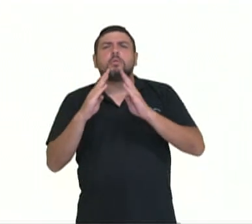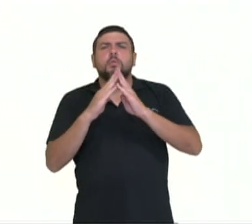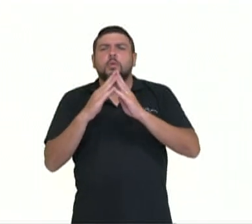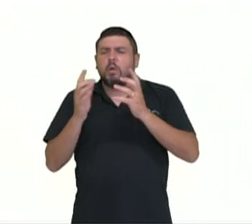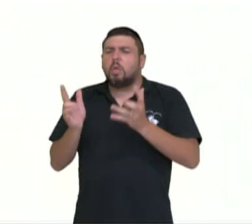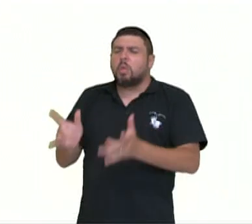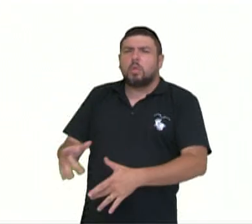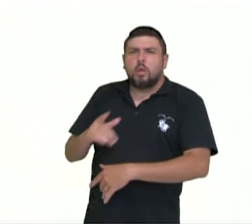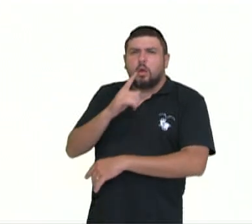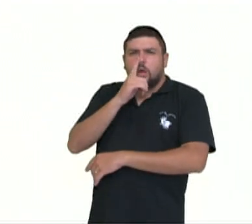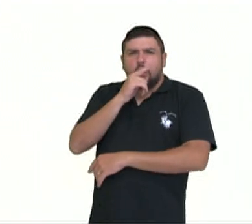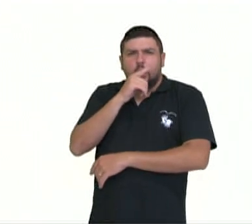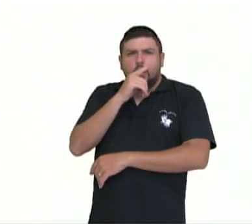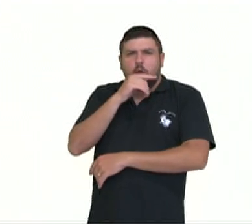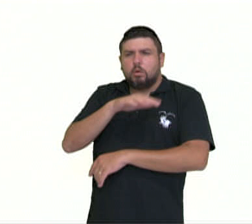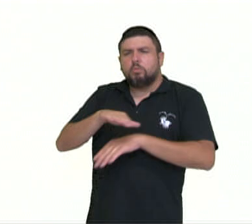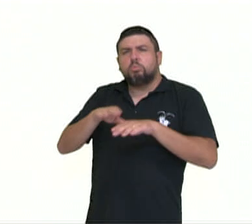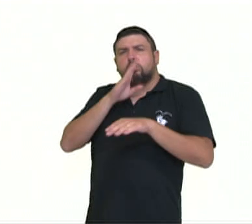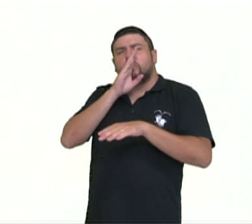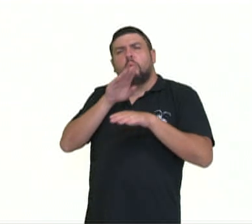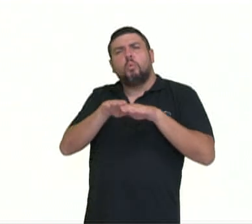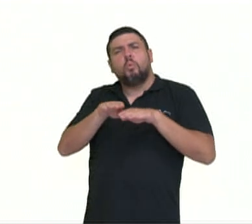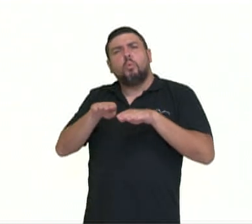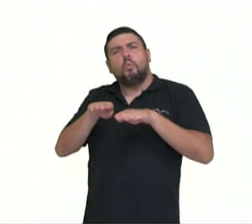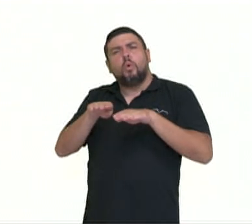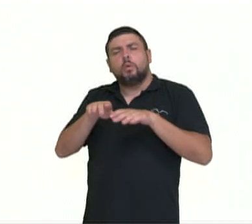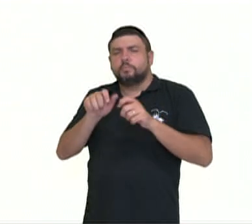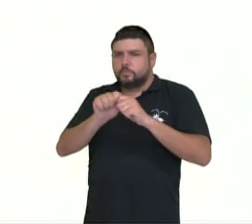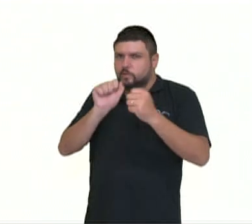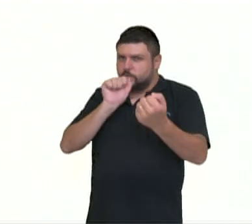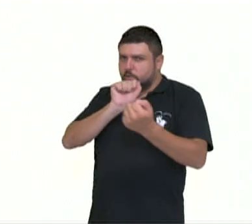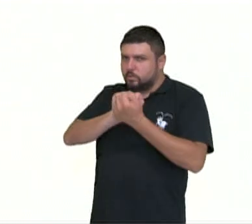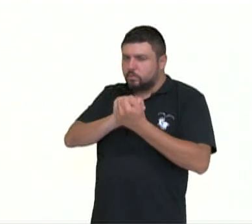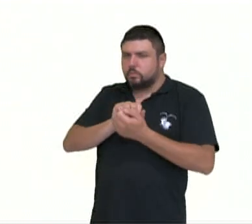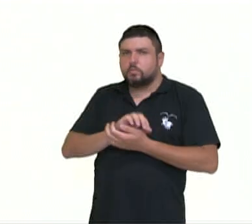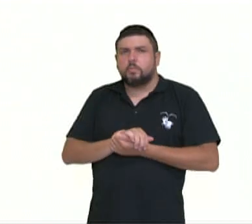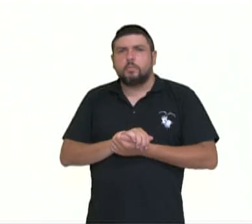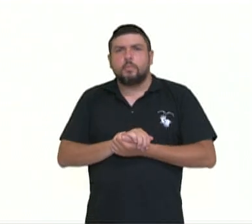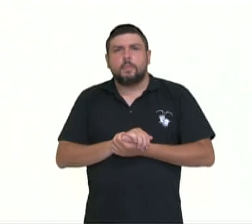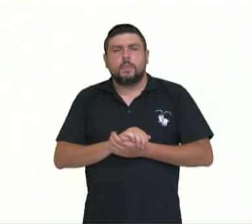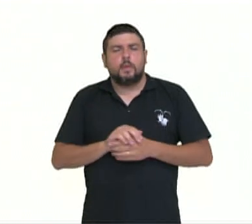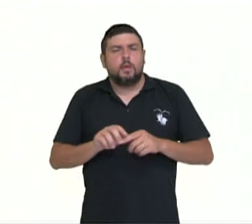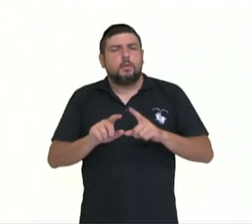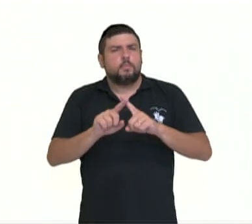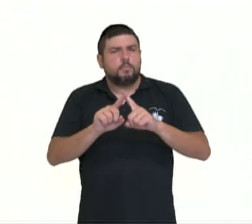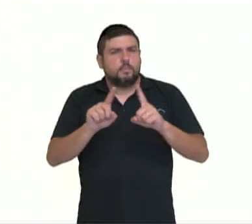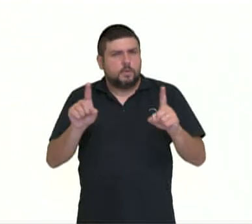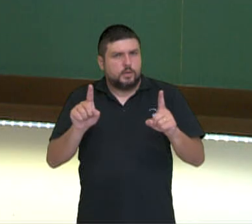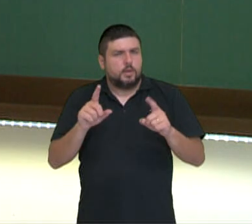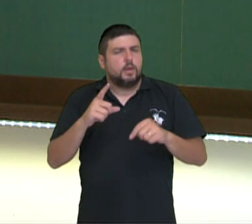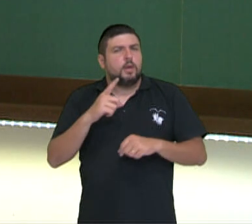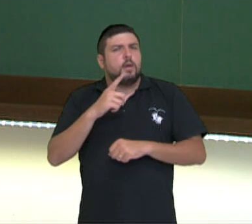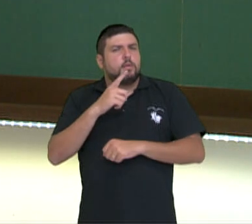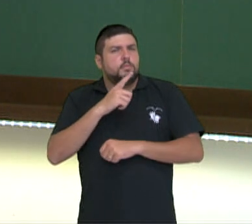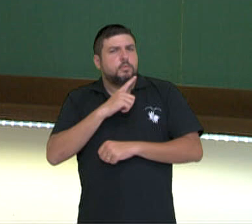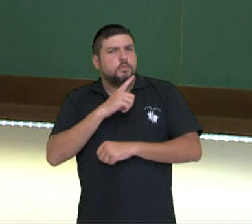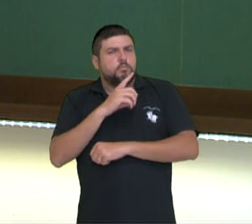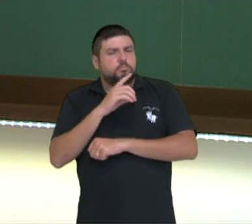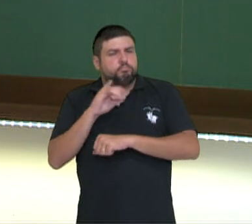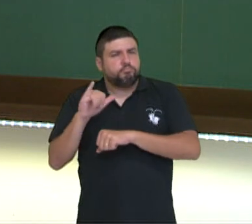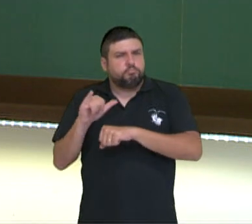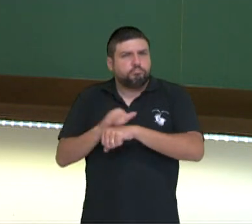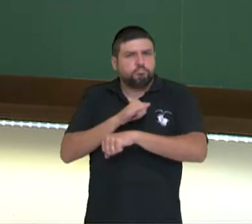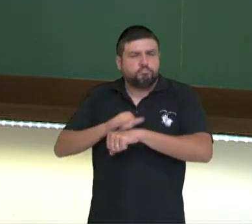casa? Se você não fez isso, a gente vai fazer junto, beleza? Mas nós temos uma técnica para utilizar. Que técnica é